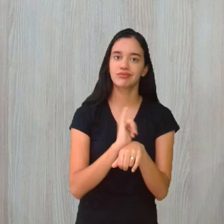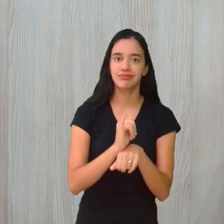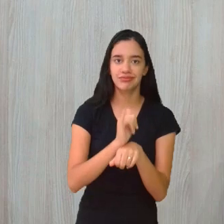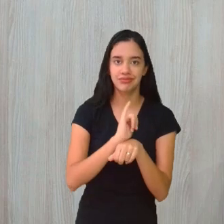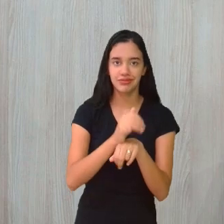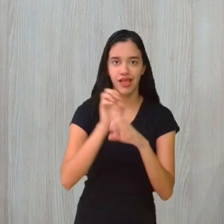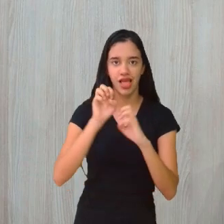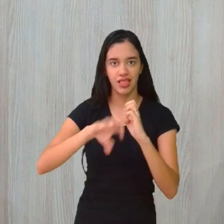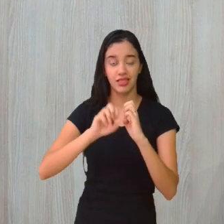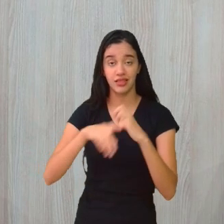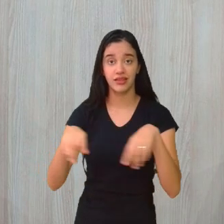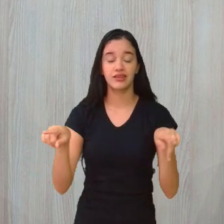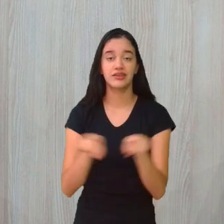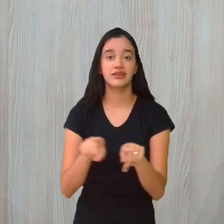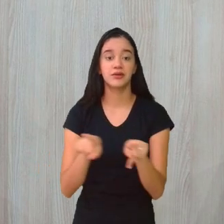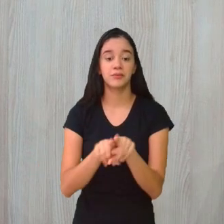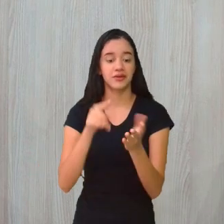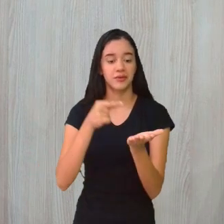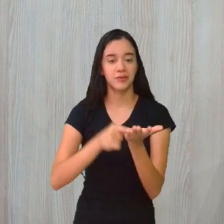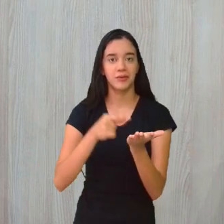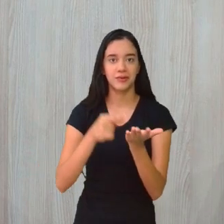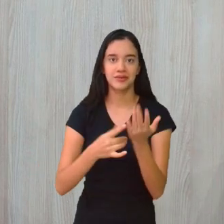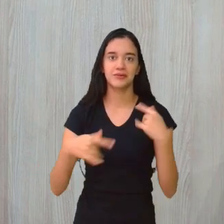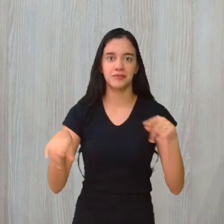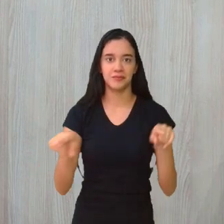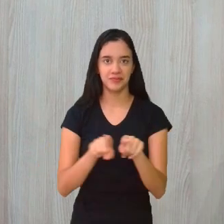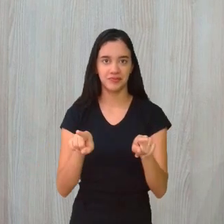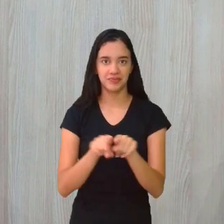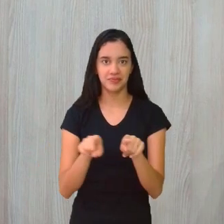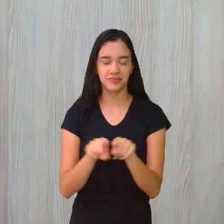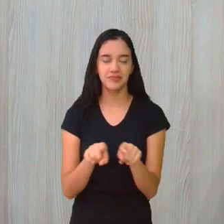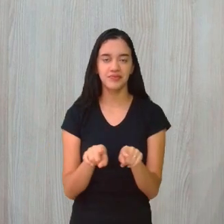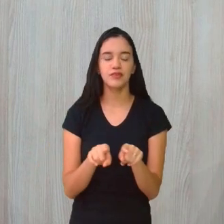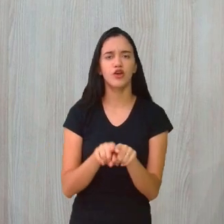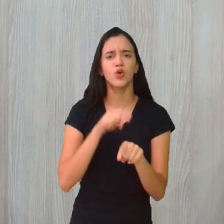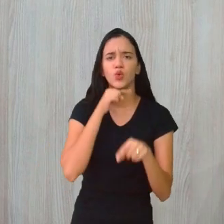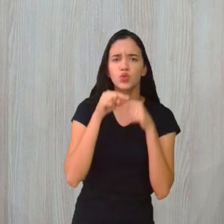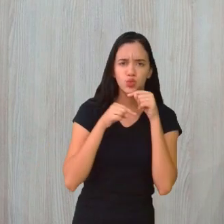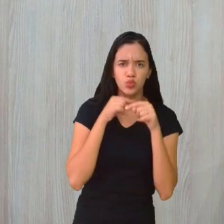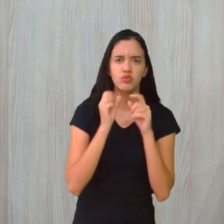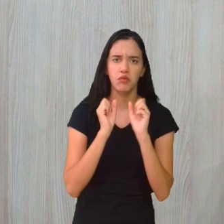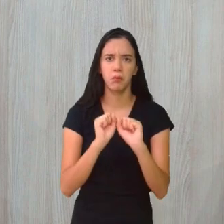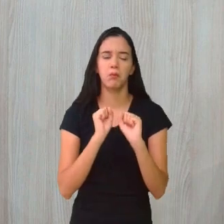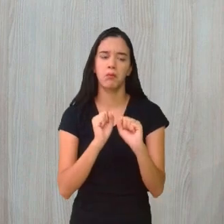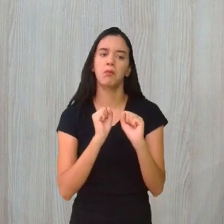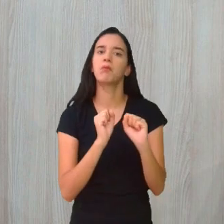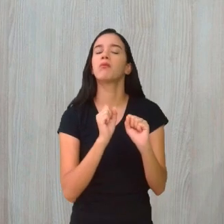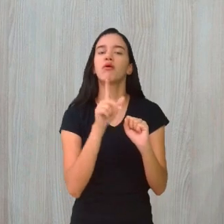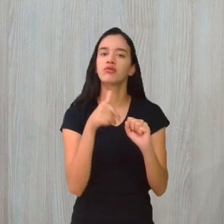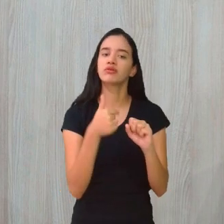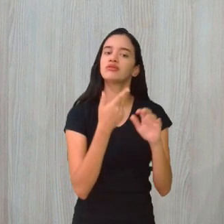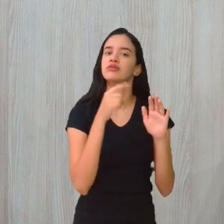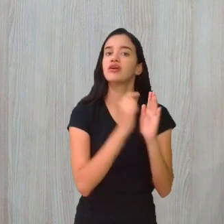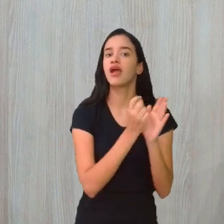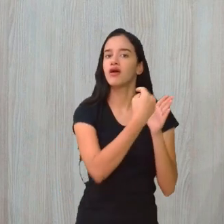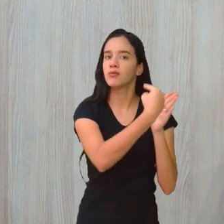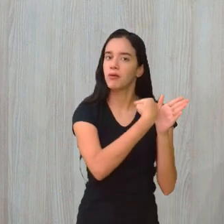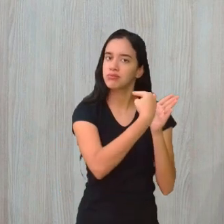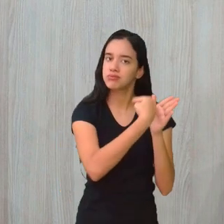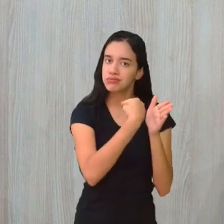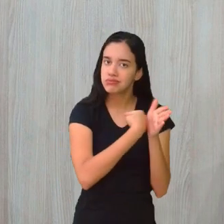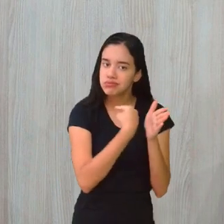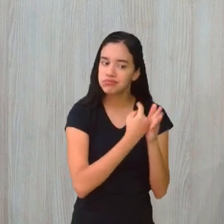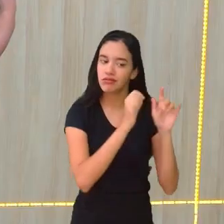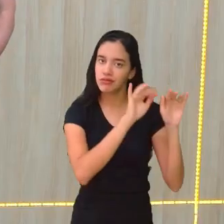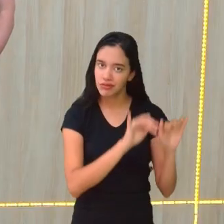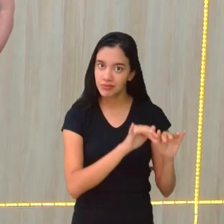Educa Recife, quanto no nosso aplicativo também Educa Recife. Qualquer dúvida, podem deixar lá um comentário que a gente está sempre de olho, tá?